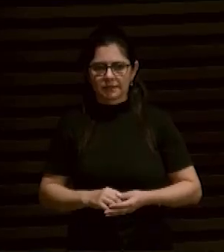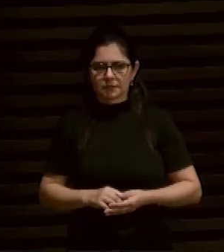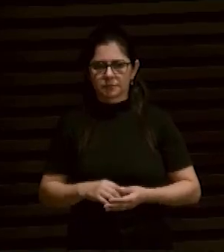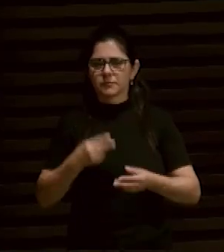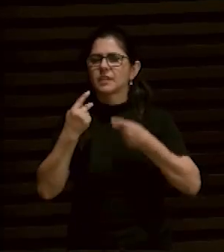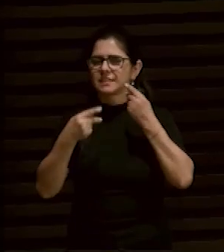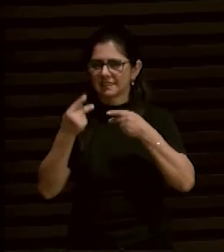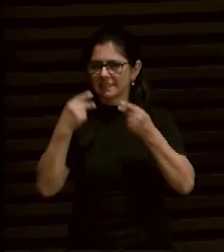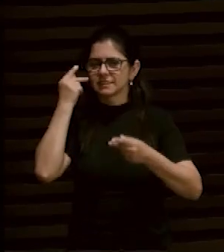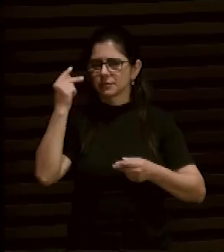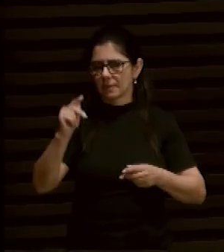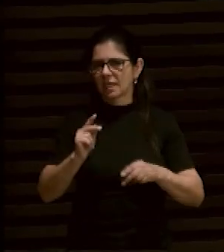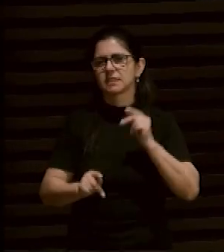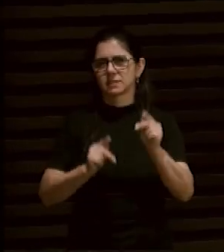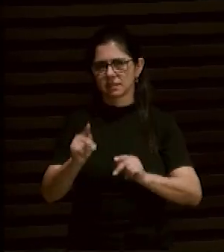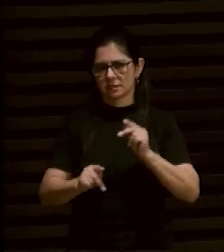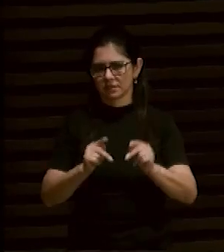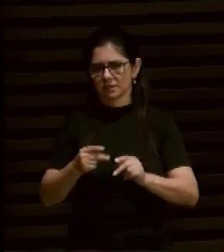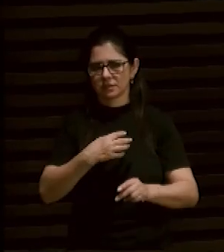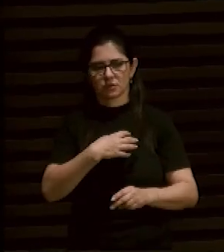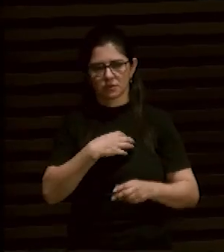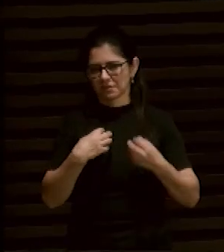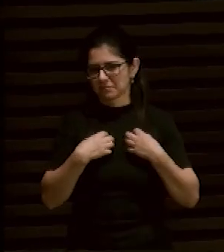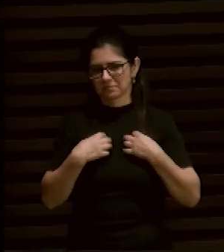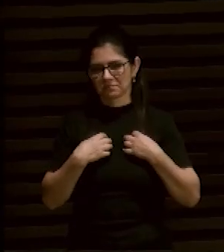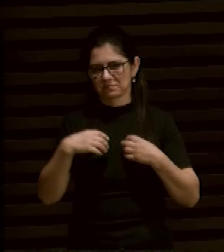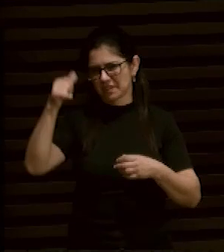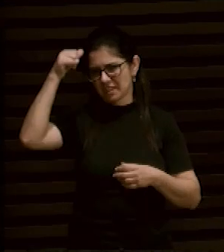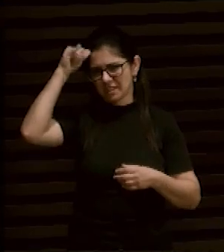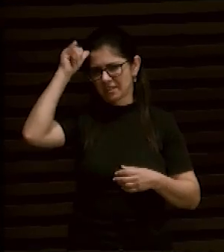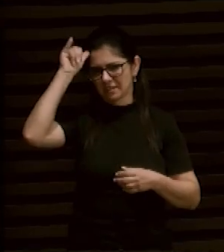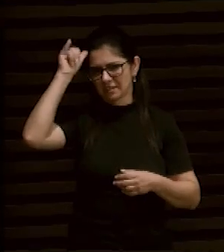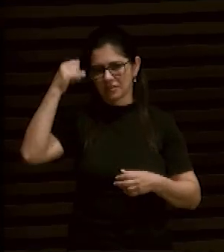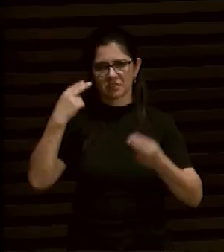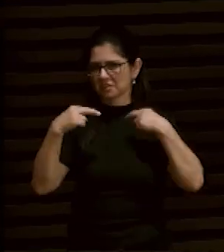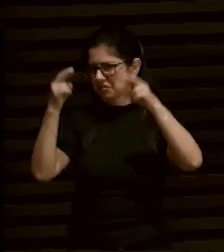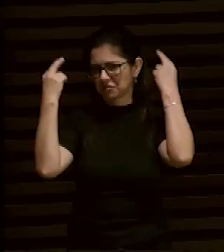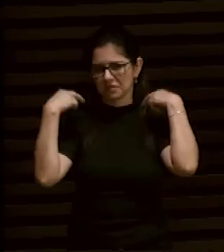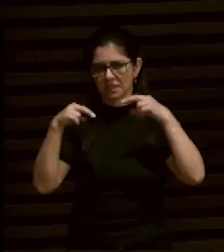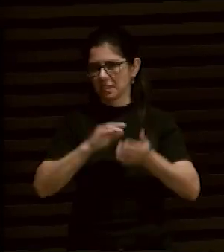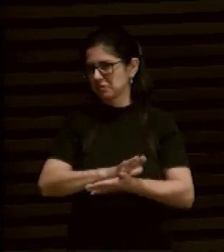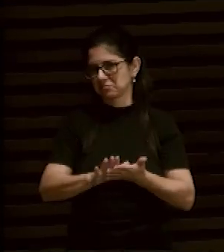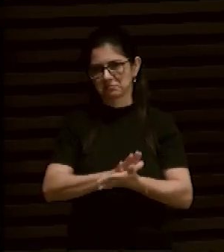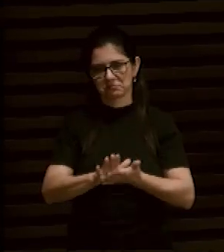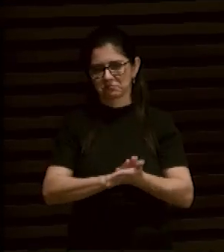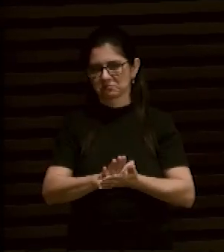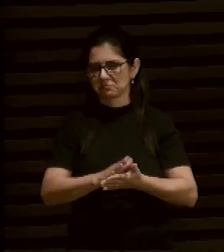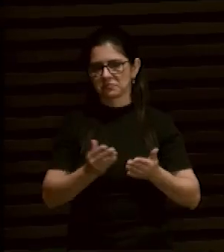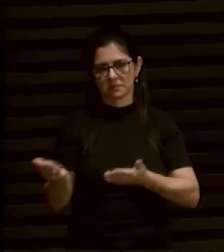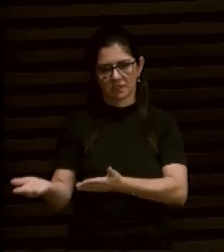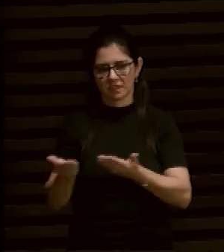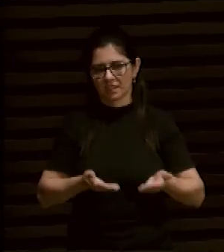nem animais, nem bois, nem ovelhas, provem coisa alguma, nem os levem ao pasto, nem